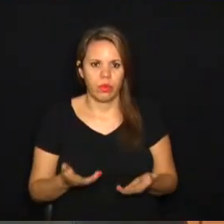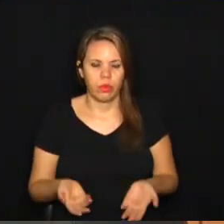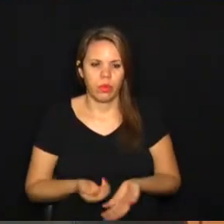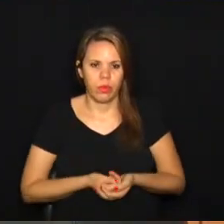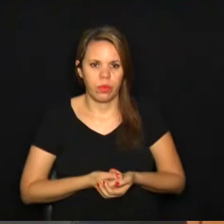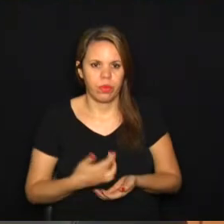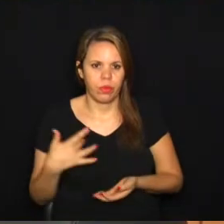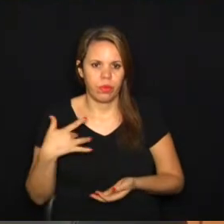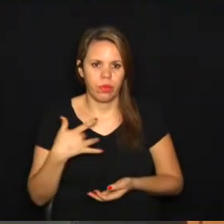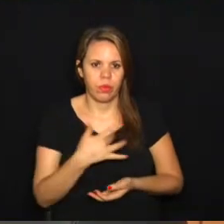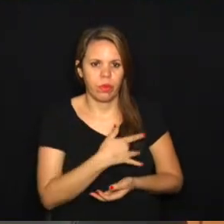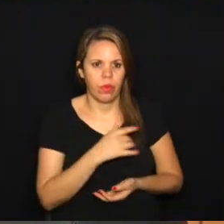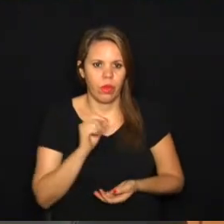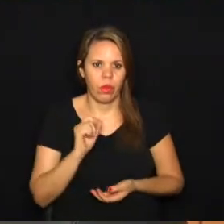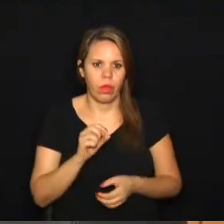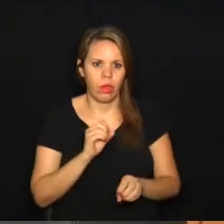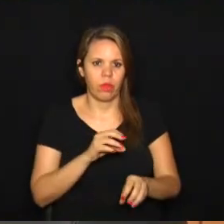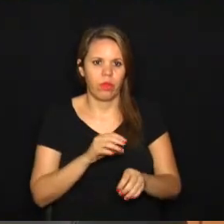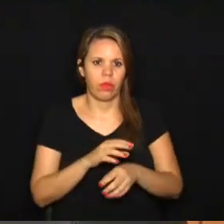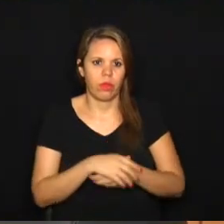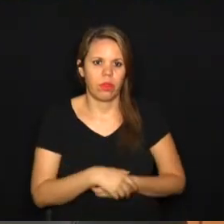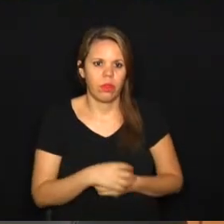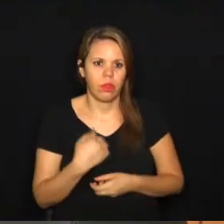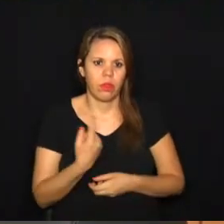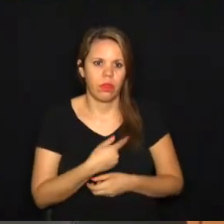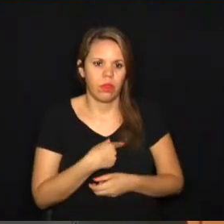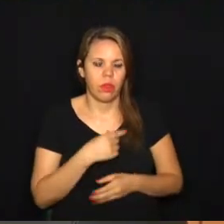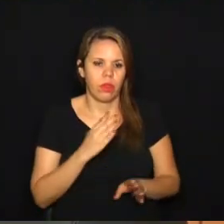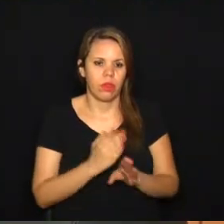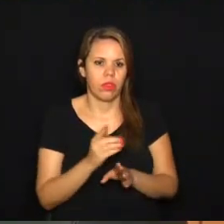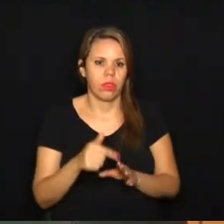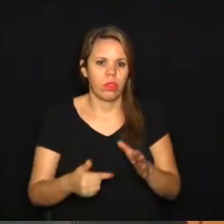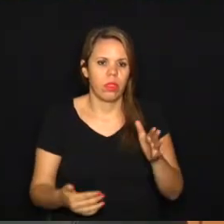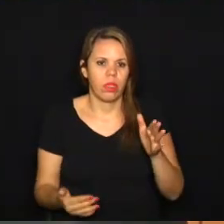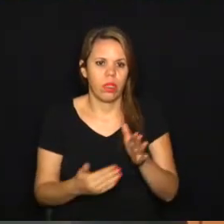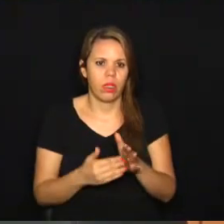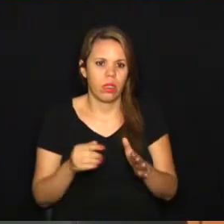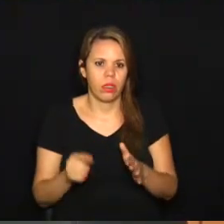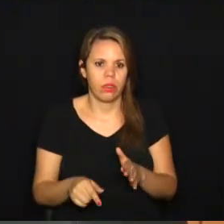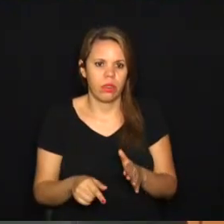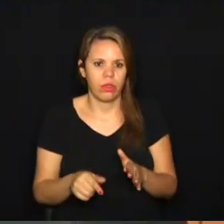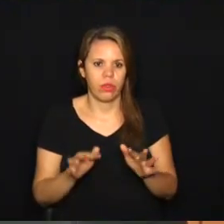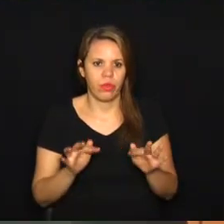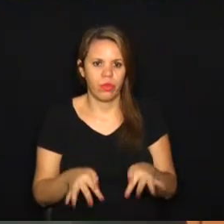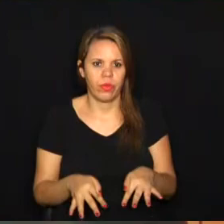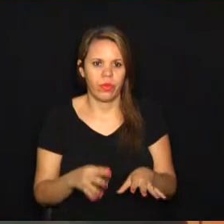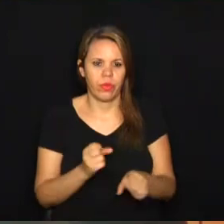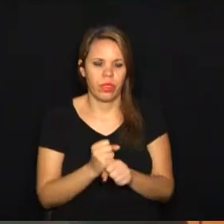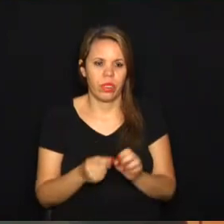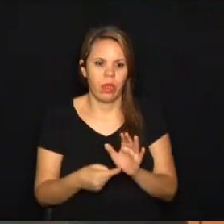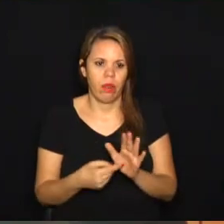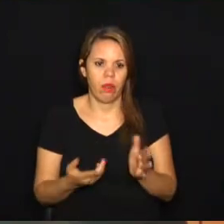a saúde do que com a educação. Se nós pegarmos o limite lá no final... Sim.